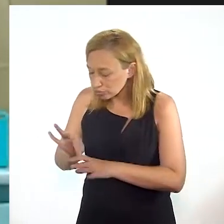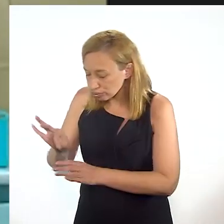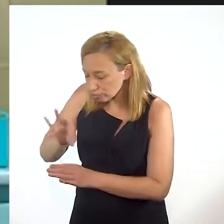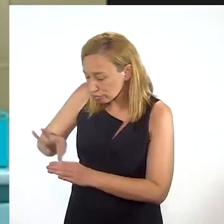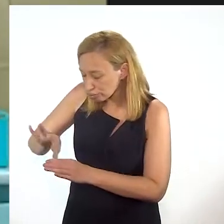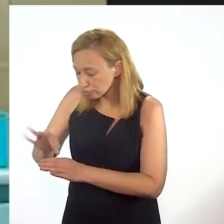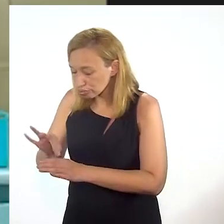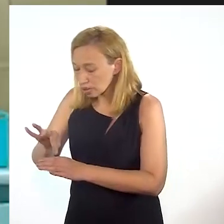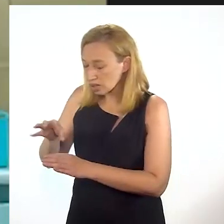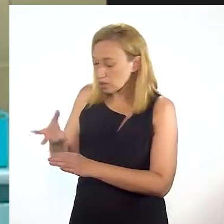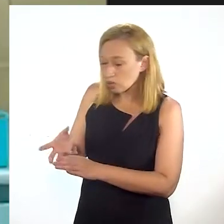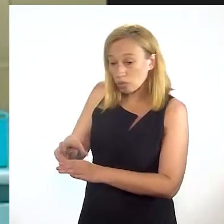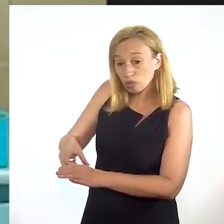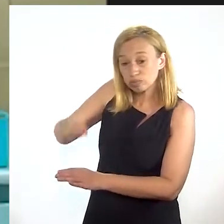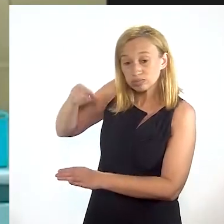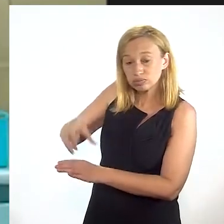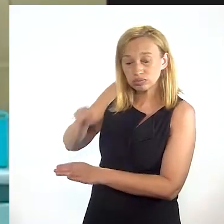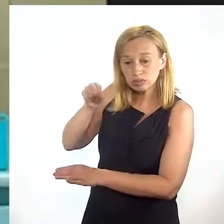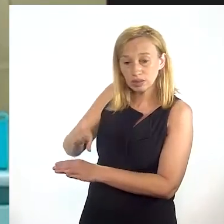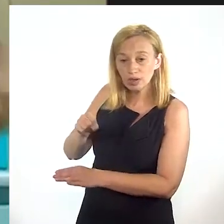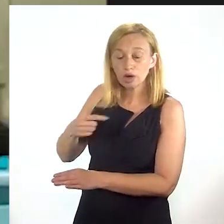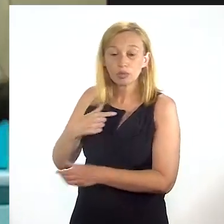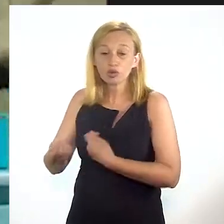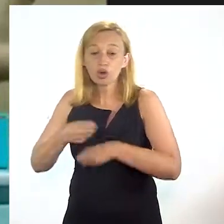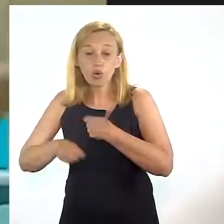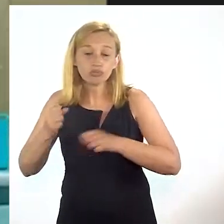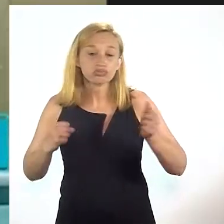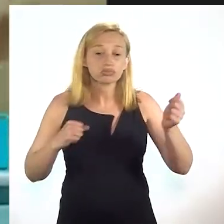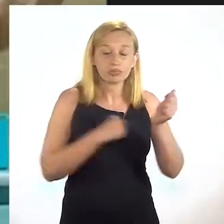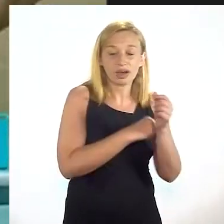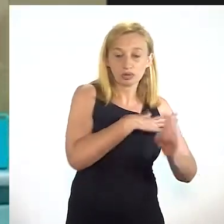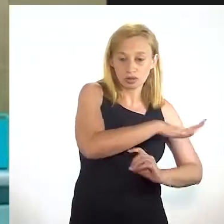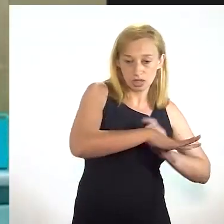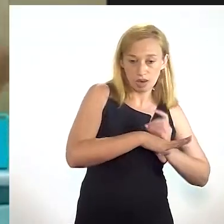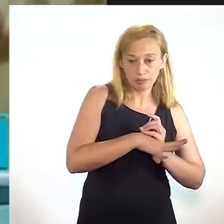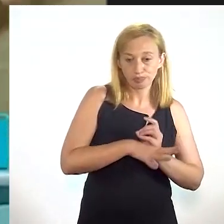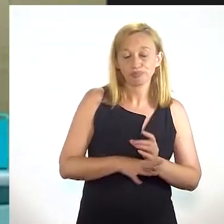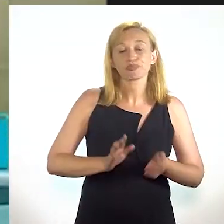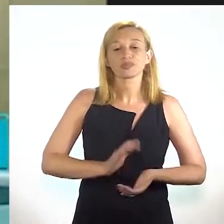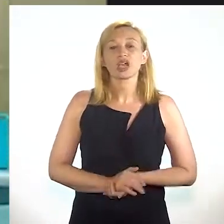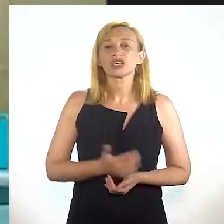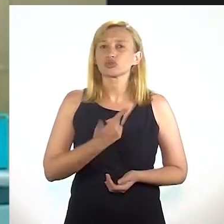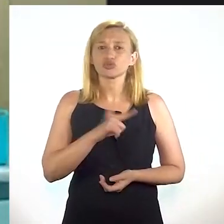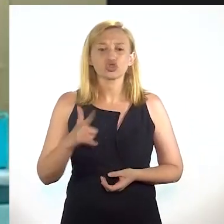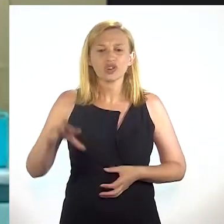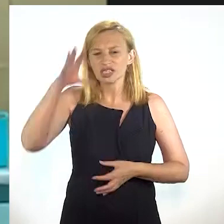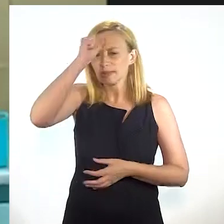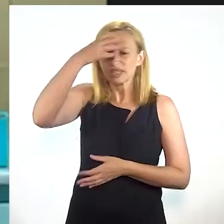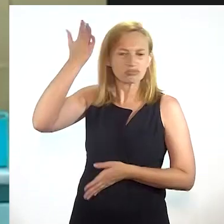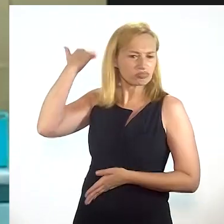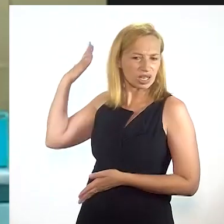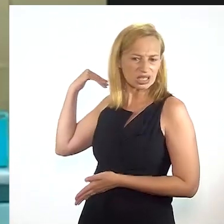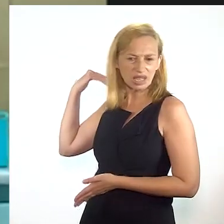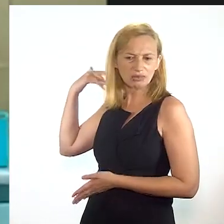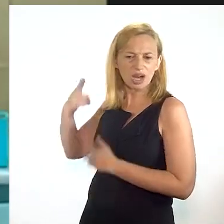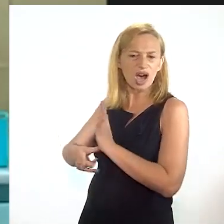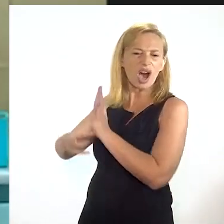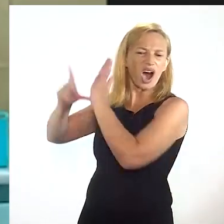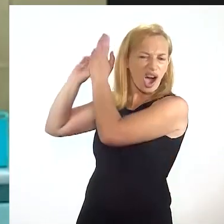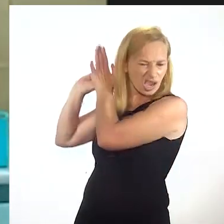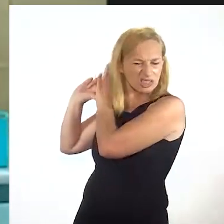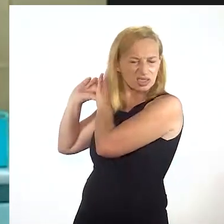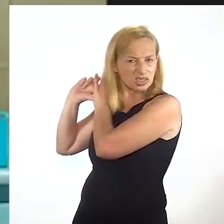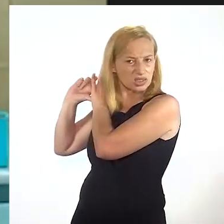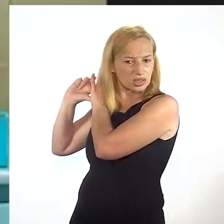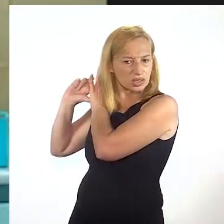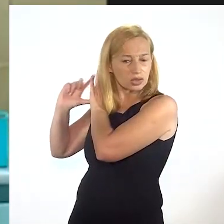a aprender como arar essa terra, adubar o meu caminho, o meu projeto, meu negócio de impacto social. Porque se eu não